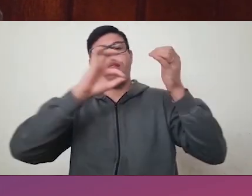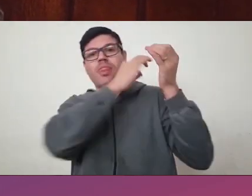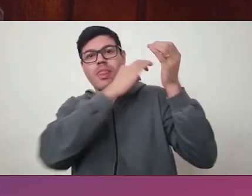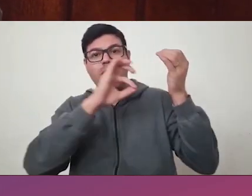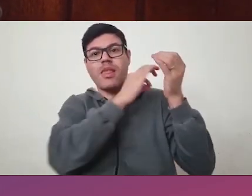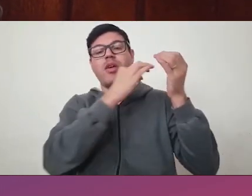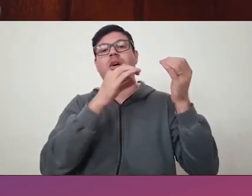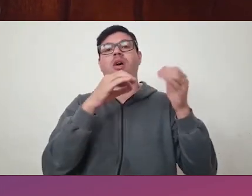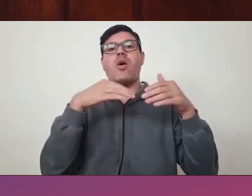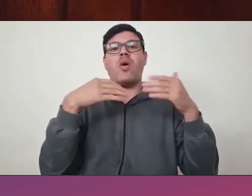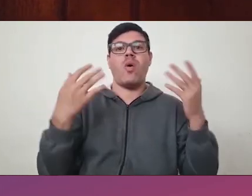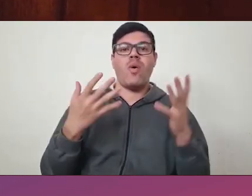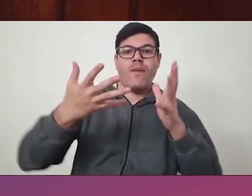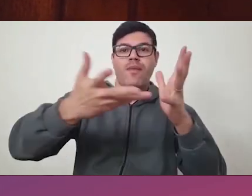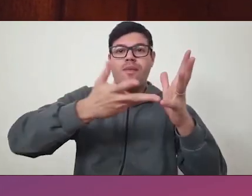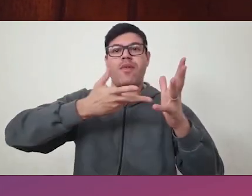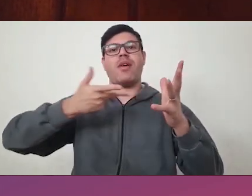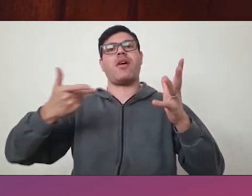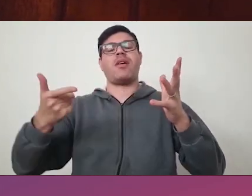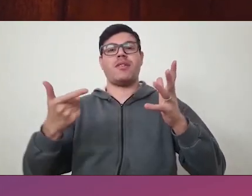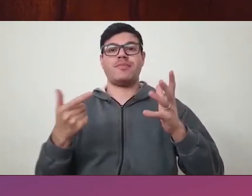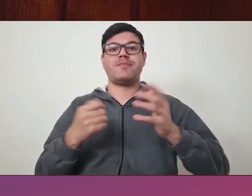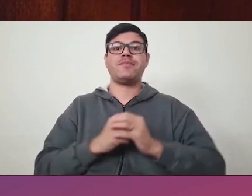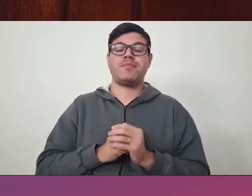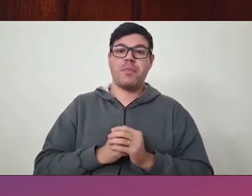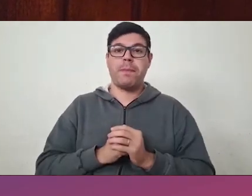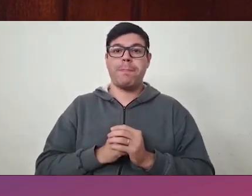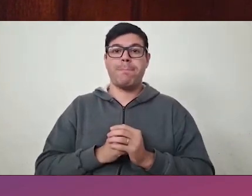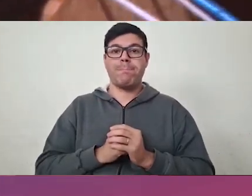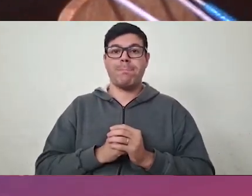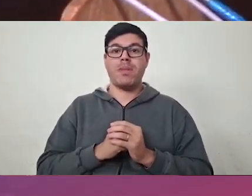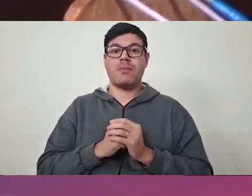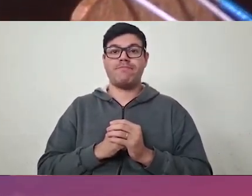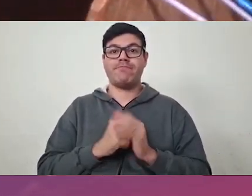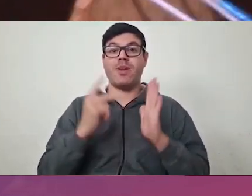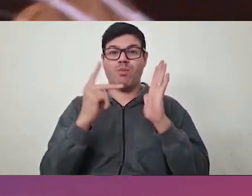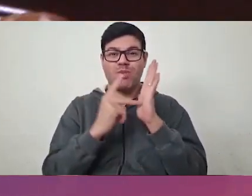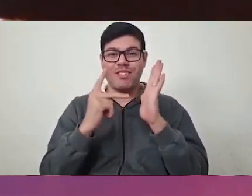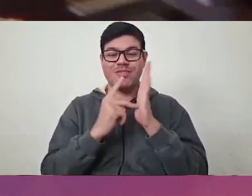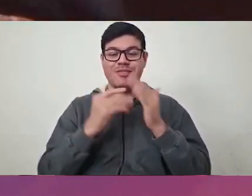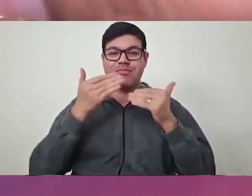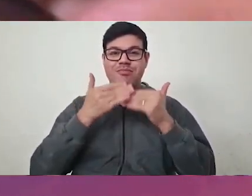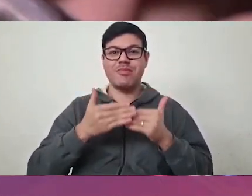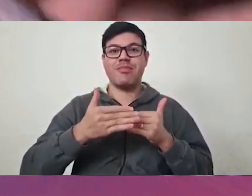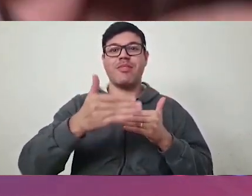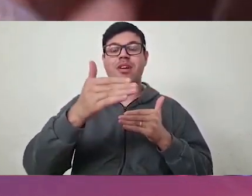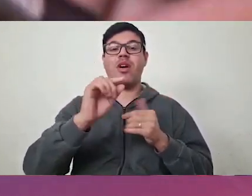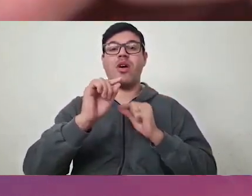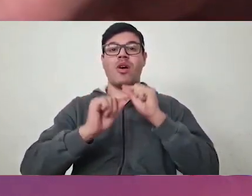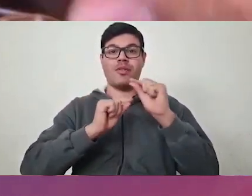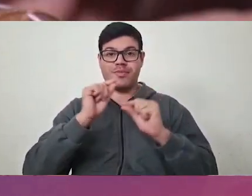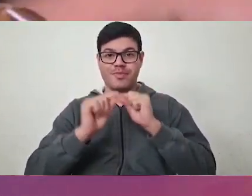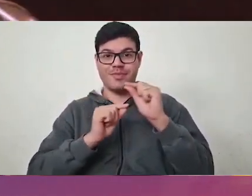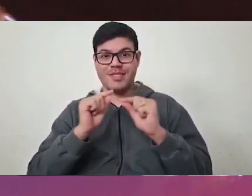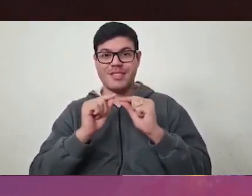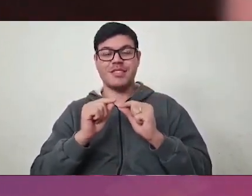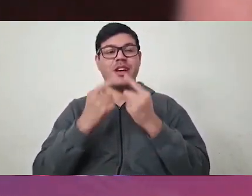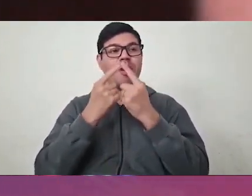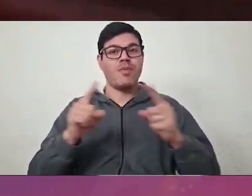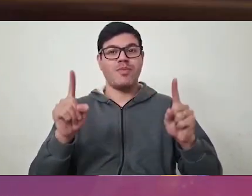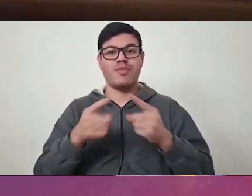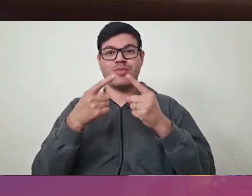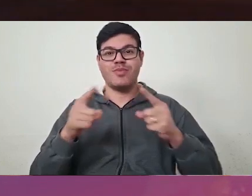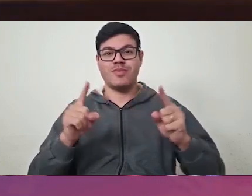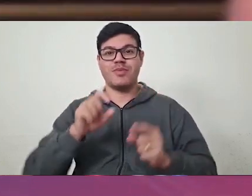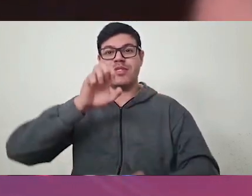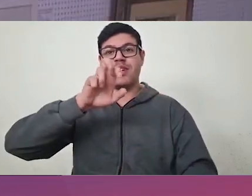os violinos, as violas de arco, violoncelo e contrabaixo. Projeto que dá sequência à recuperação da música